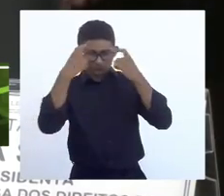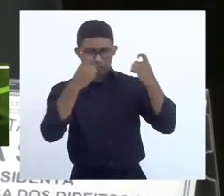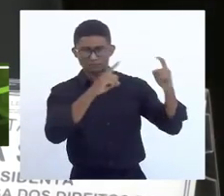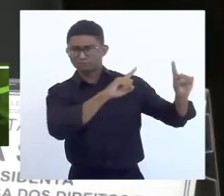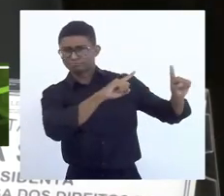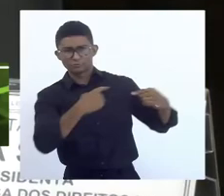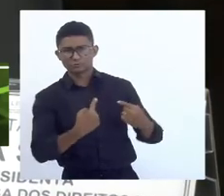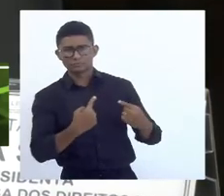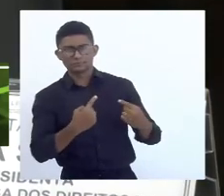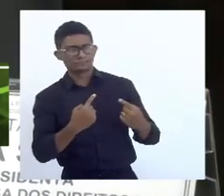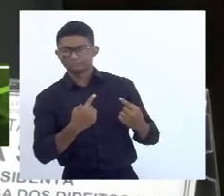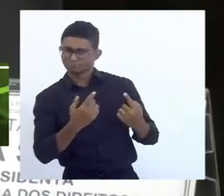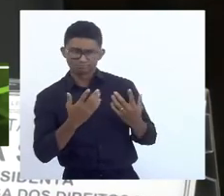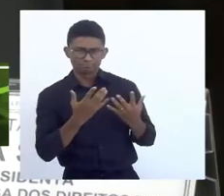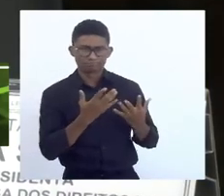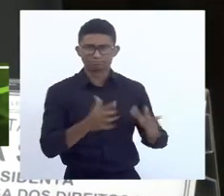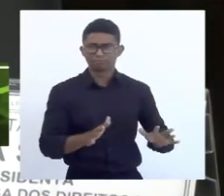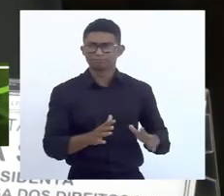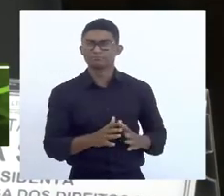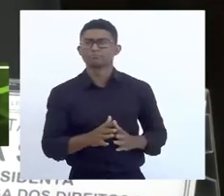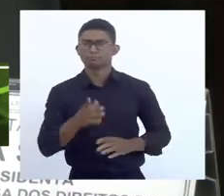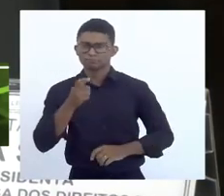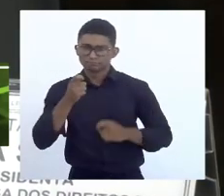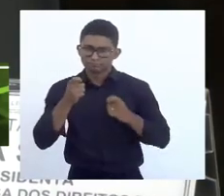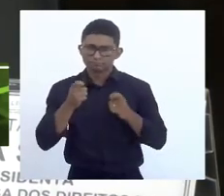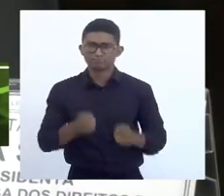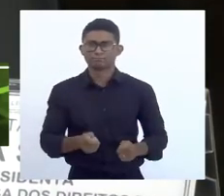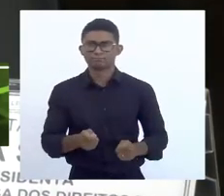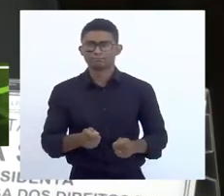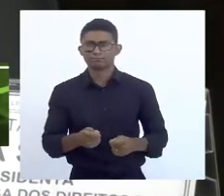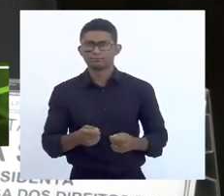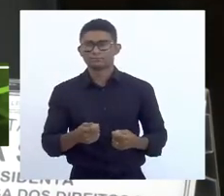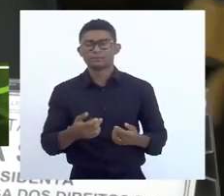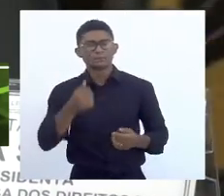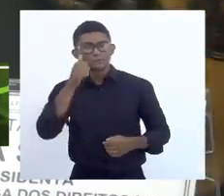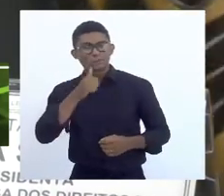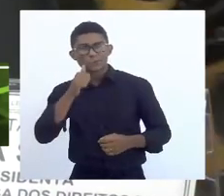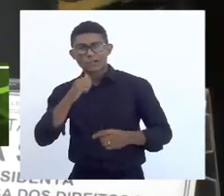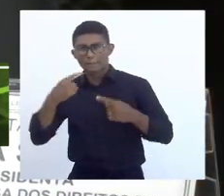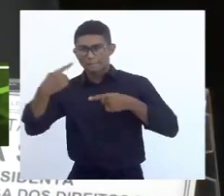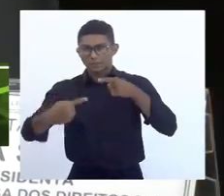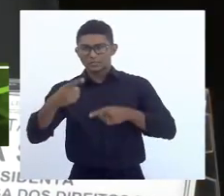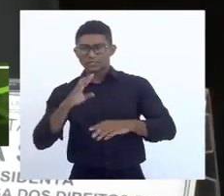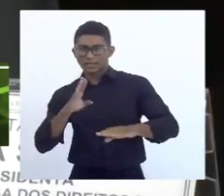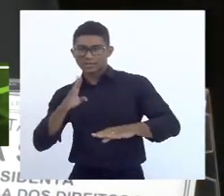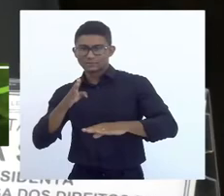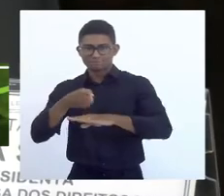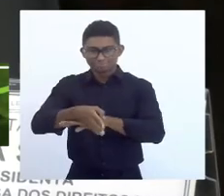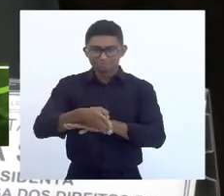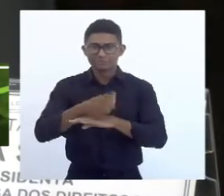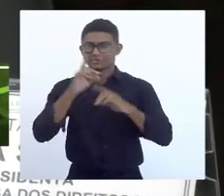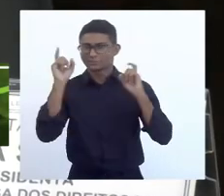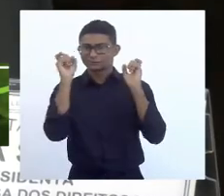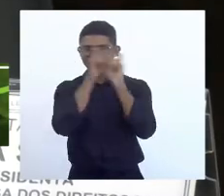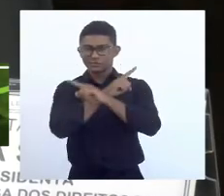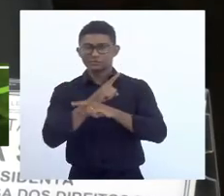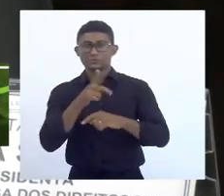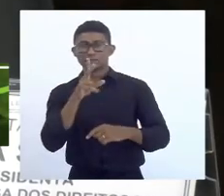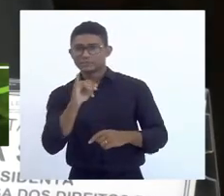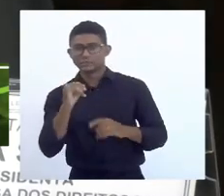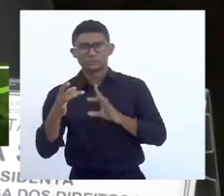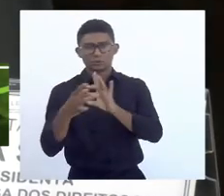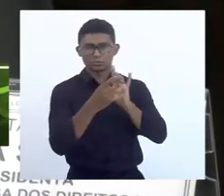nosso campo político, às vezes. É muito difícil ser mulher na política, ou a gente se une, ou a gente vai ficar assim, cada